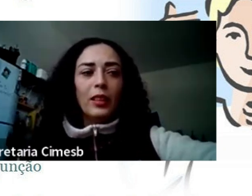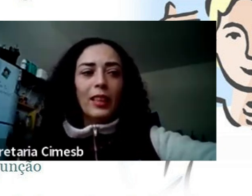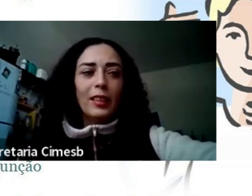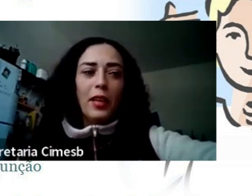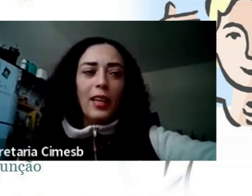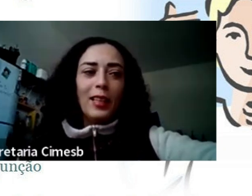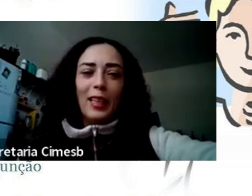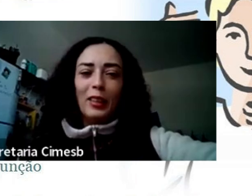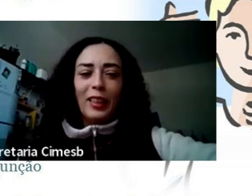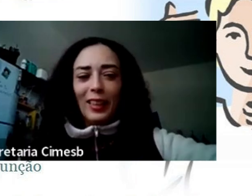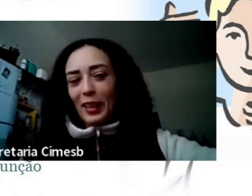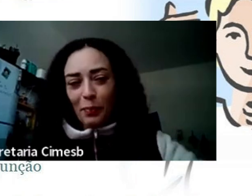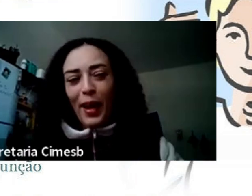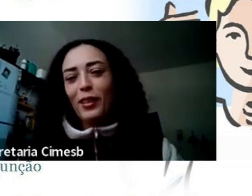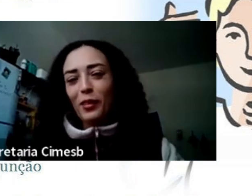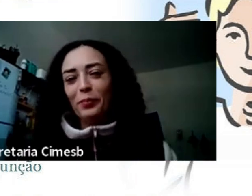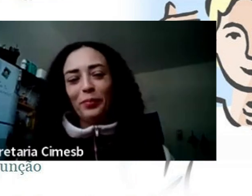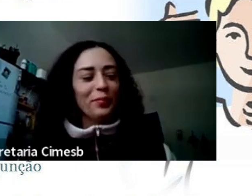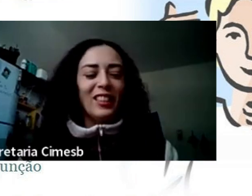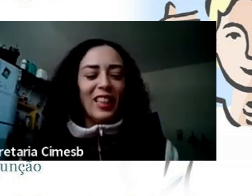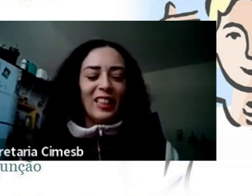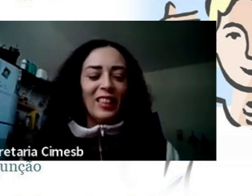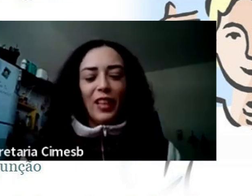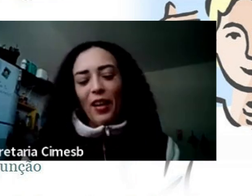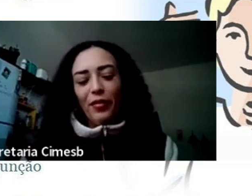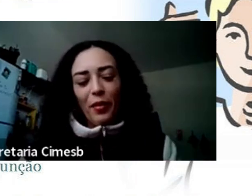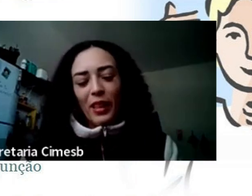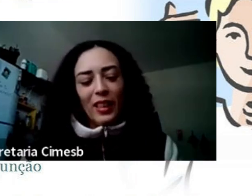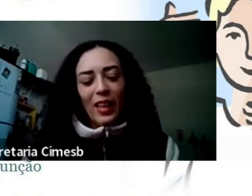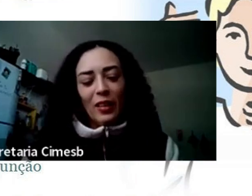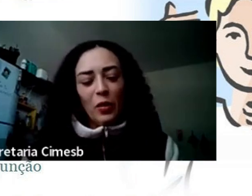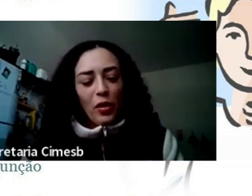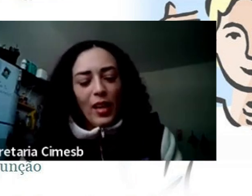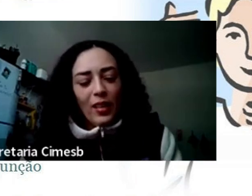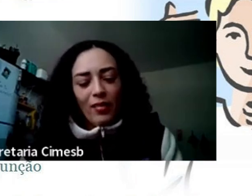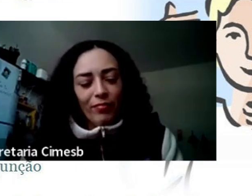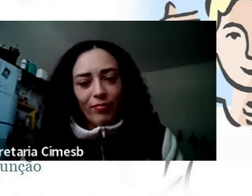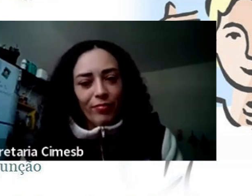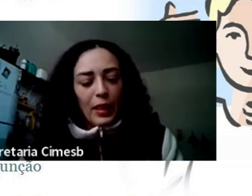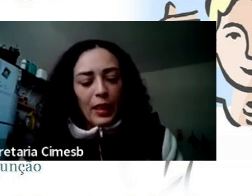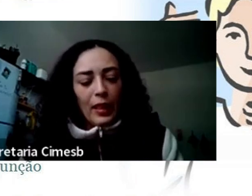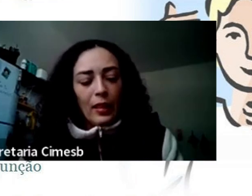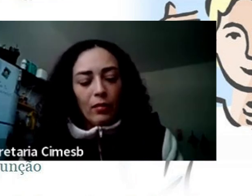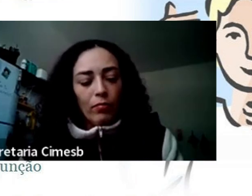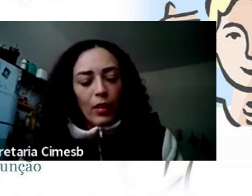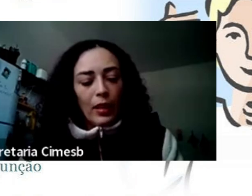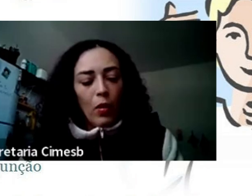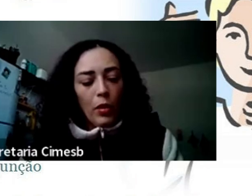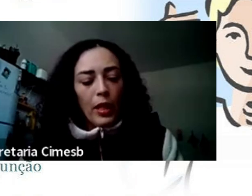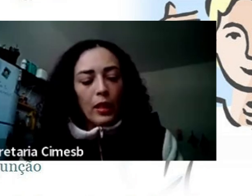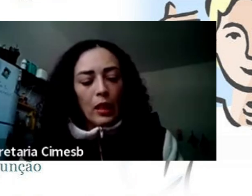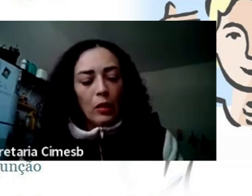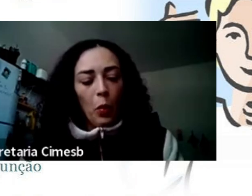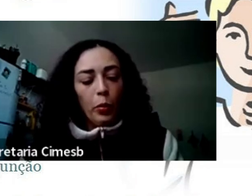falta comunicação, ele é esperto. Ele já entendeu que é a forma que ele consegue, porque ninguém